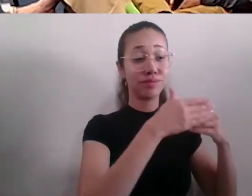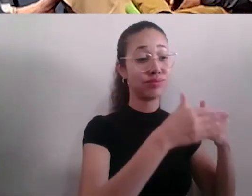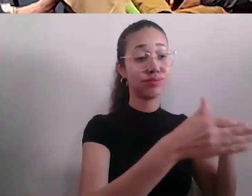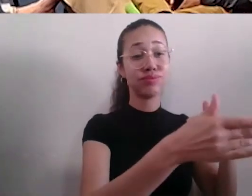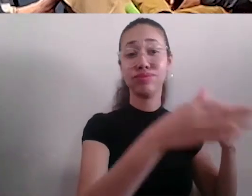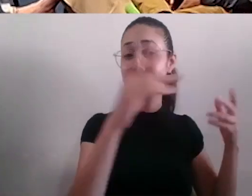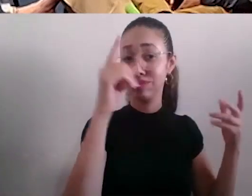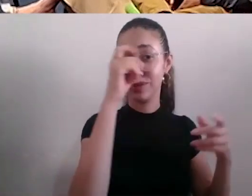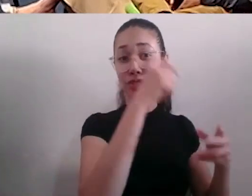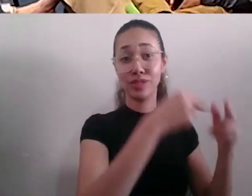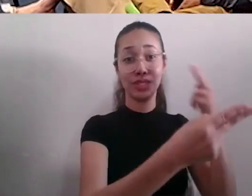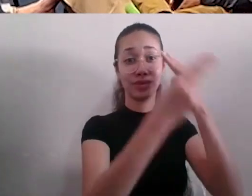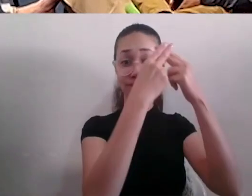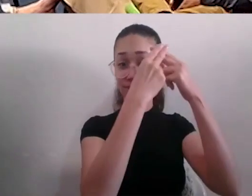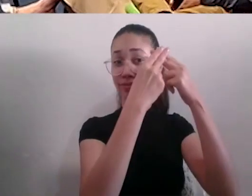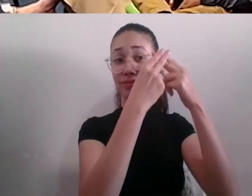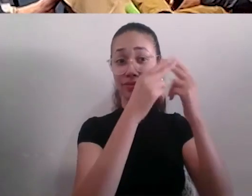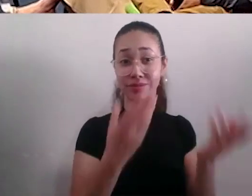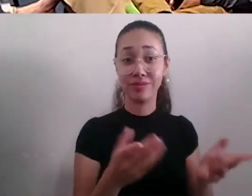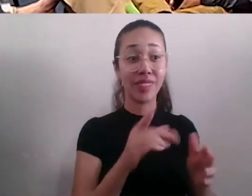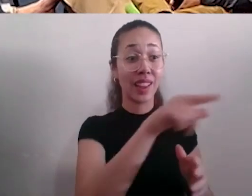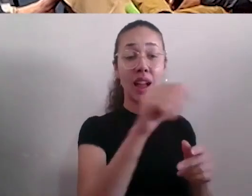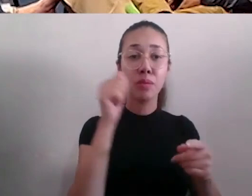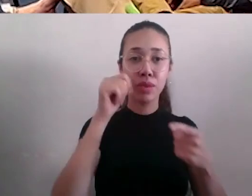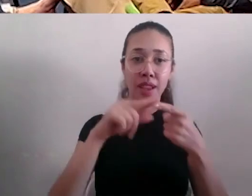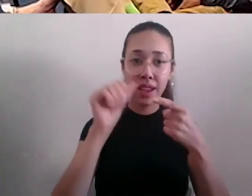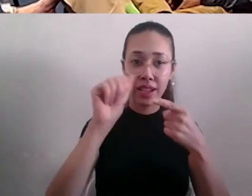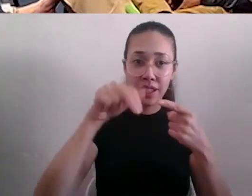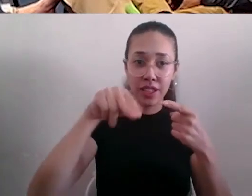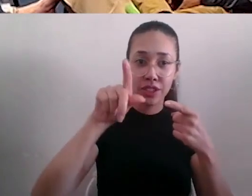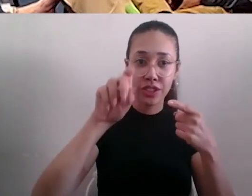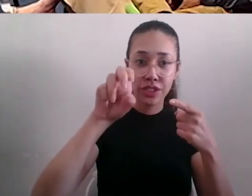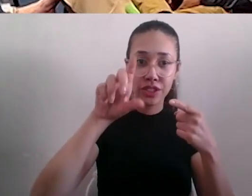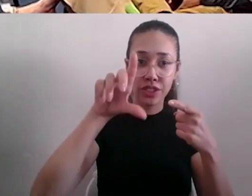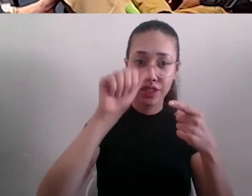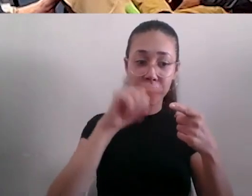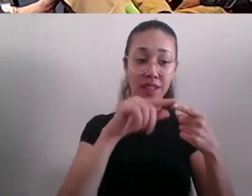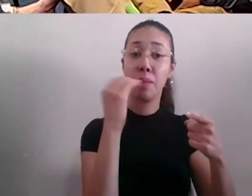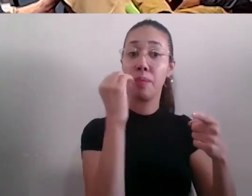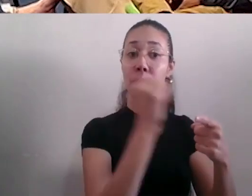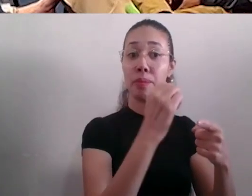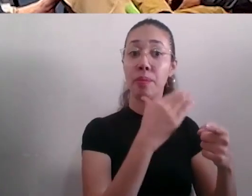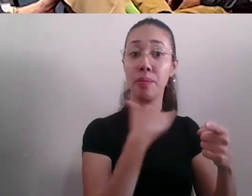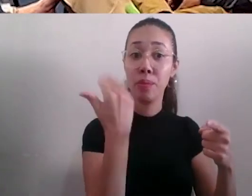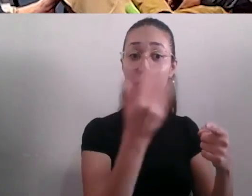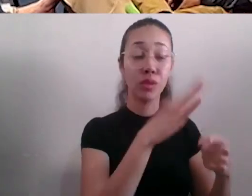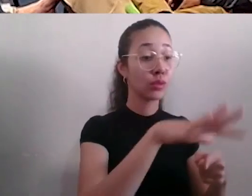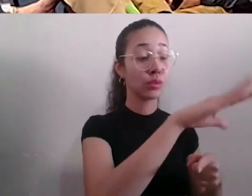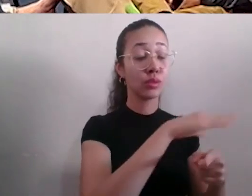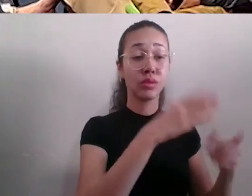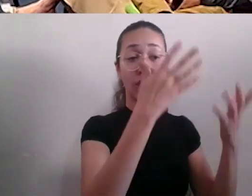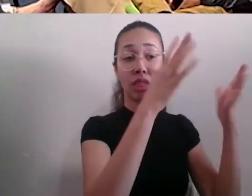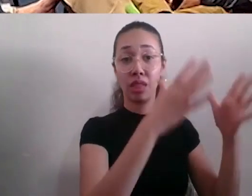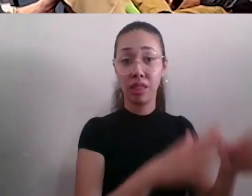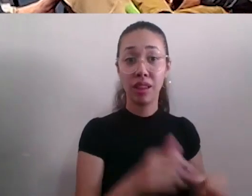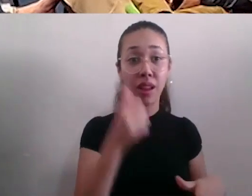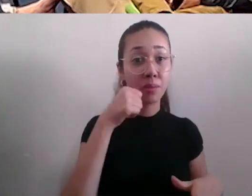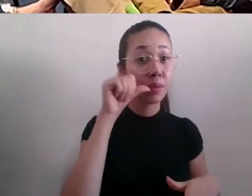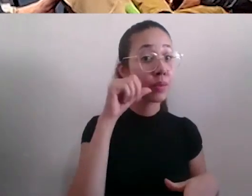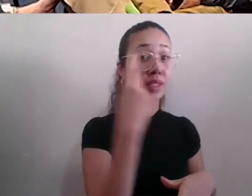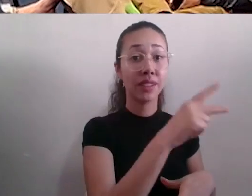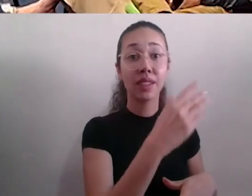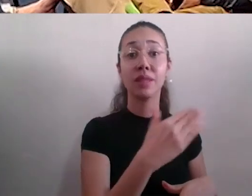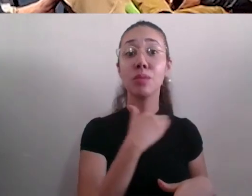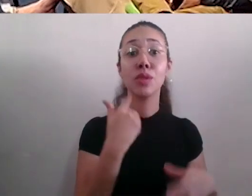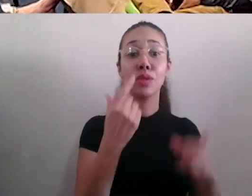profundo. No caso da família da Ângela, destruiu a família dela, destruiu completamente a família dela. A mãe dela morreu deprimida pouco tempo depois dela, a